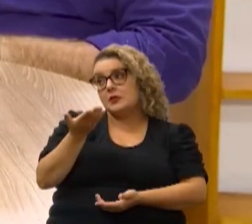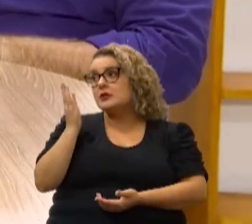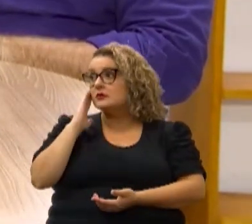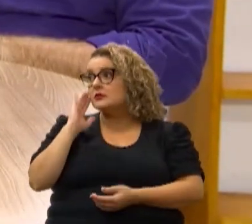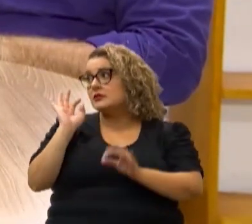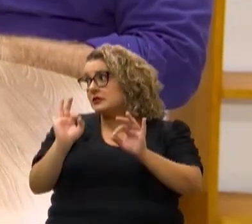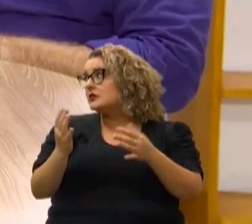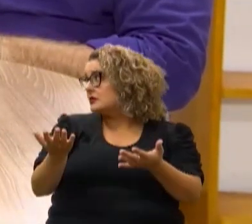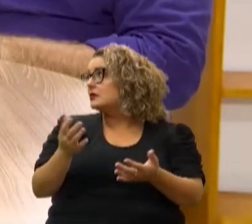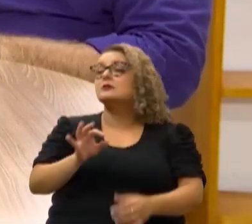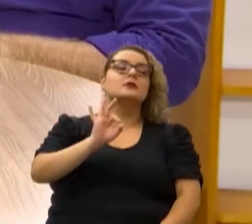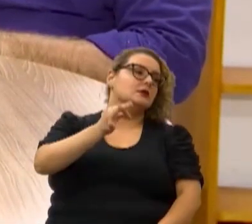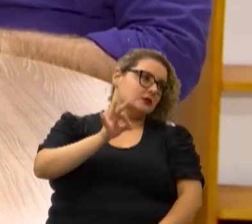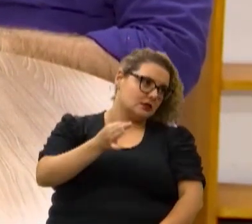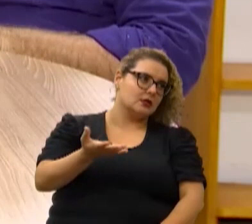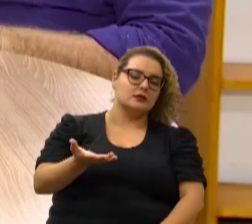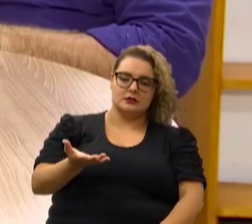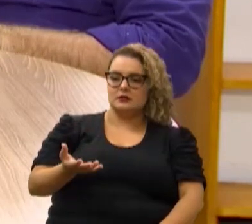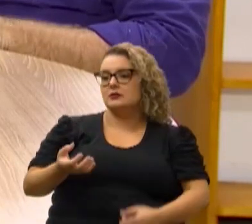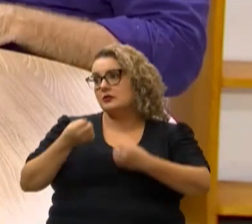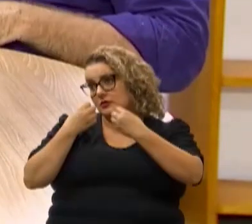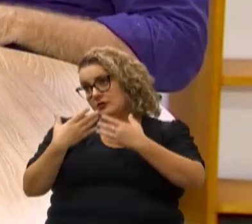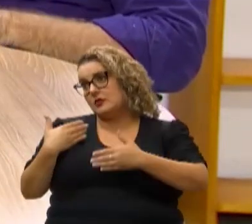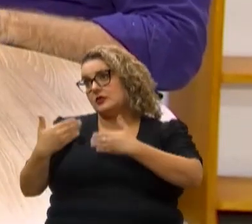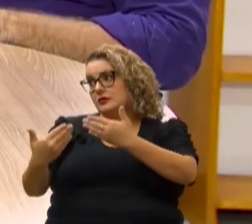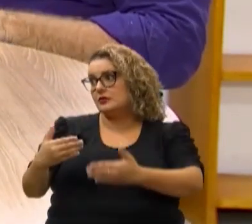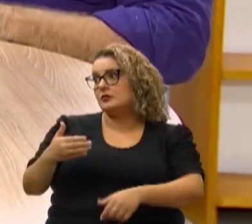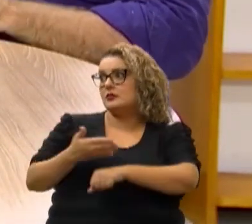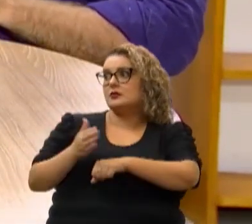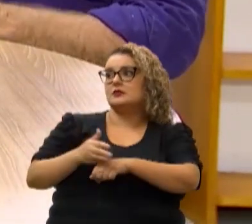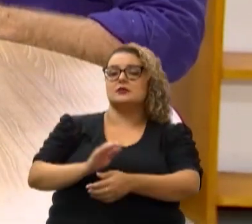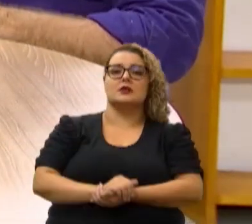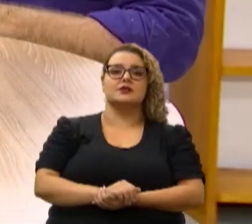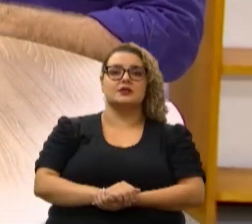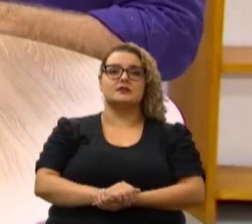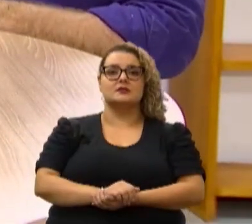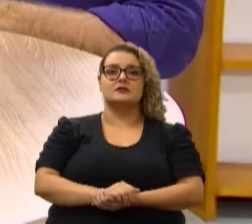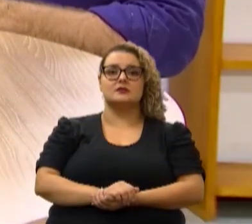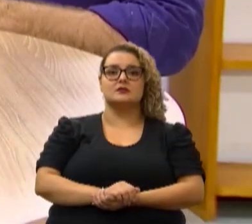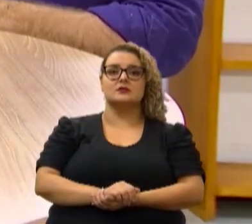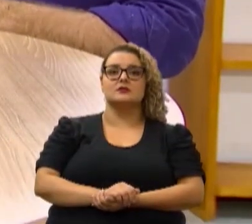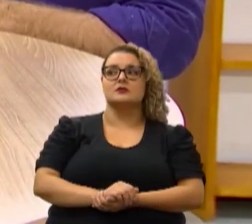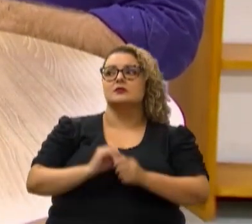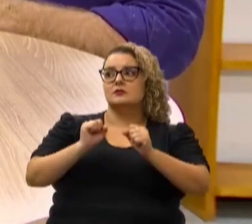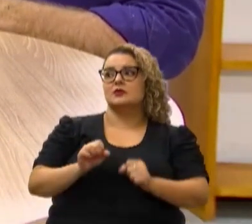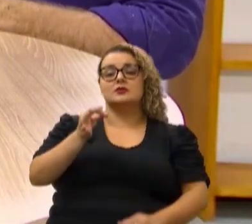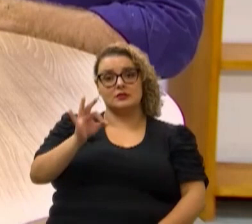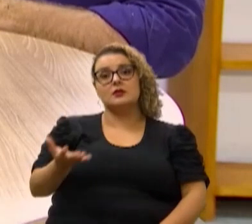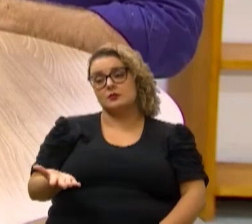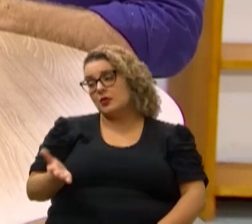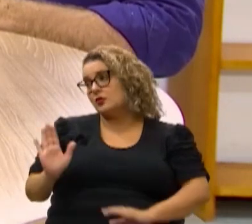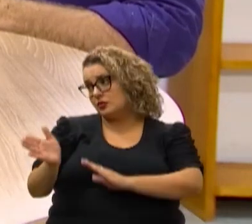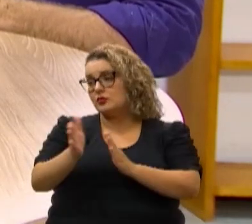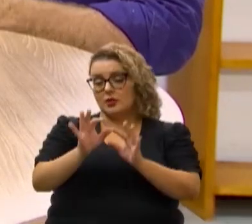no caminho certo, né? Exatamente. Se você vai bem aí nos exercícios, quer dizer que você pode não, com certeza